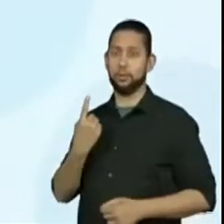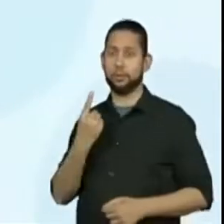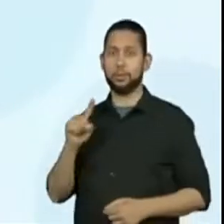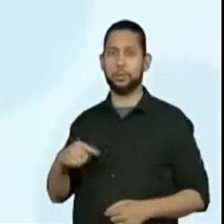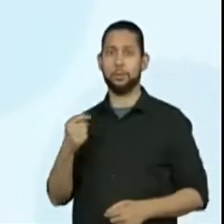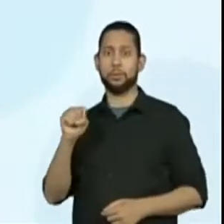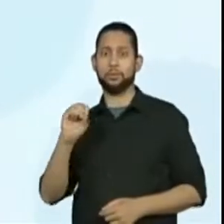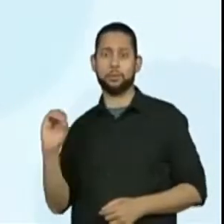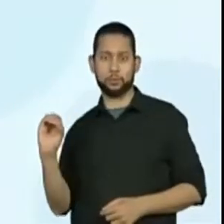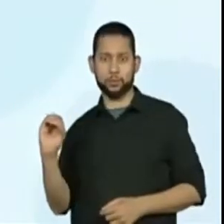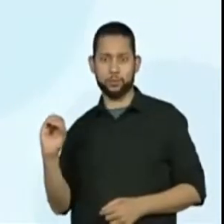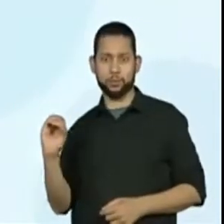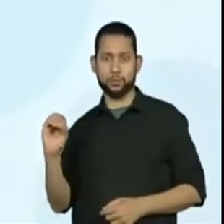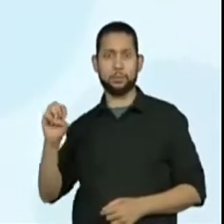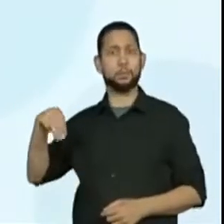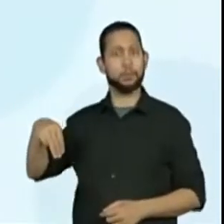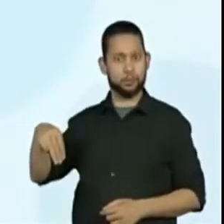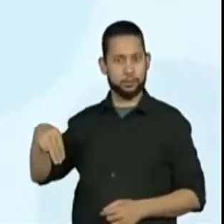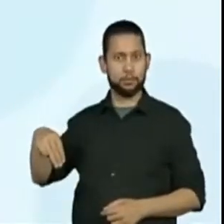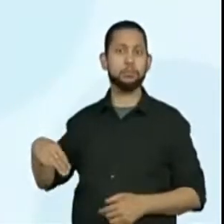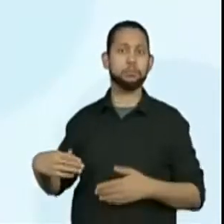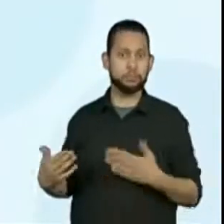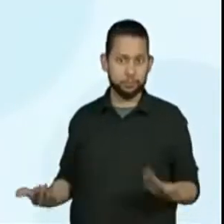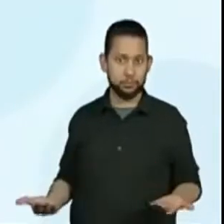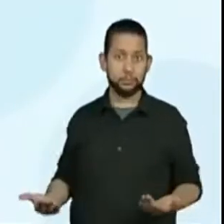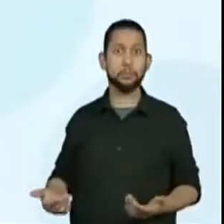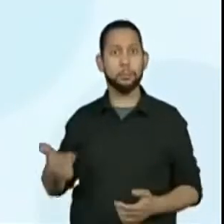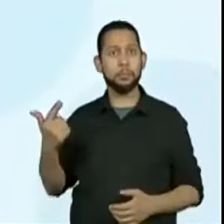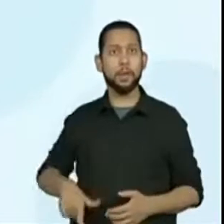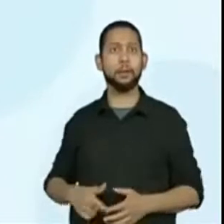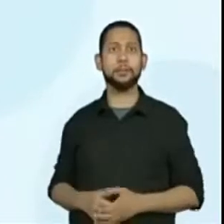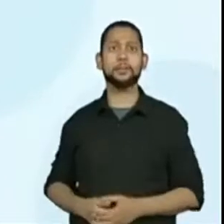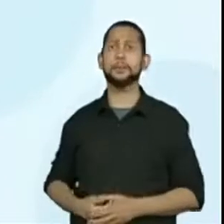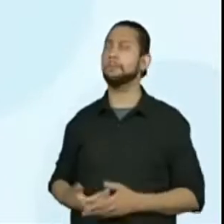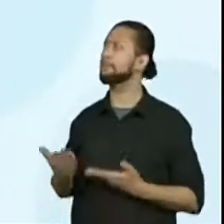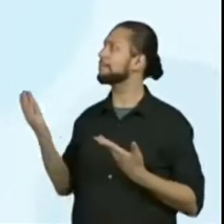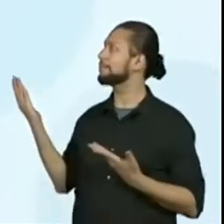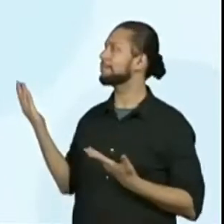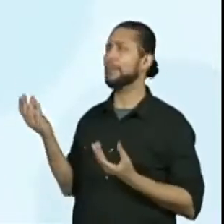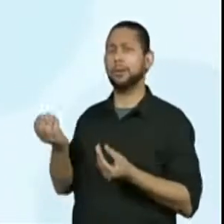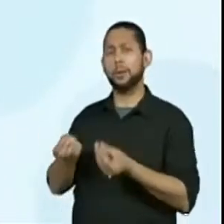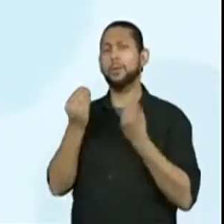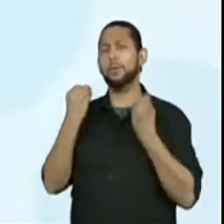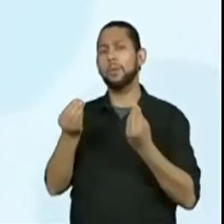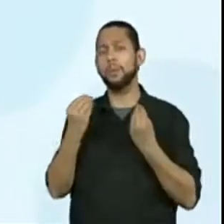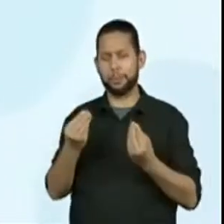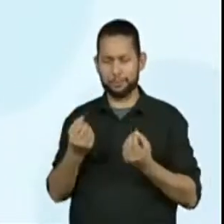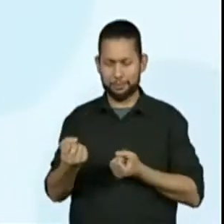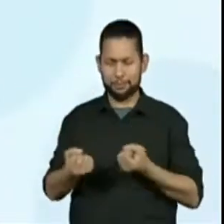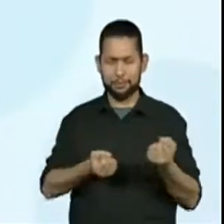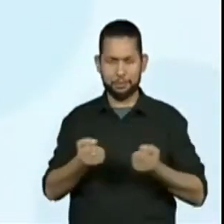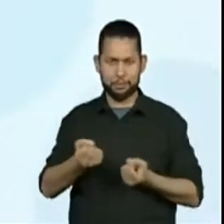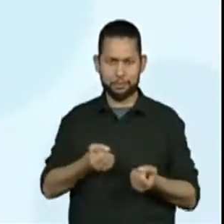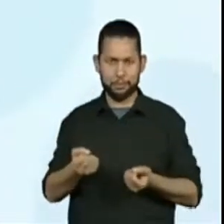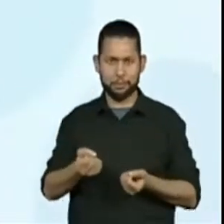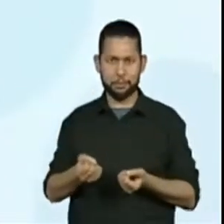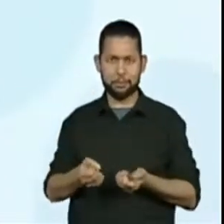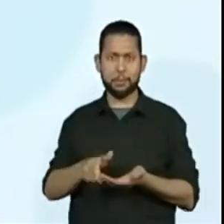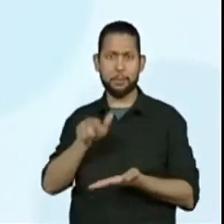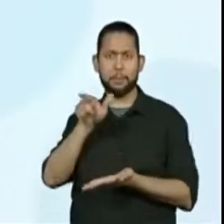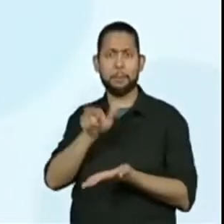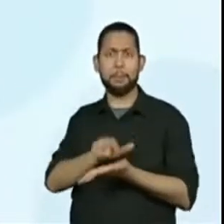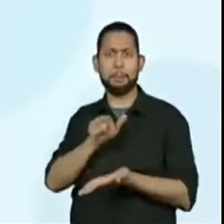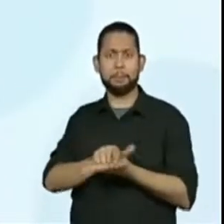1 metro. Muito bem. Agora, pode passar, oráculo. Como a gente vai representar esse carro na